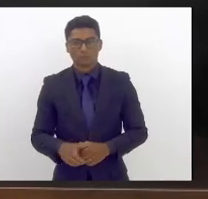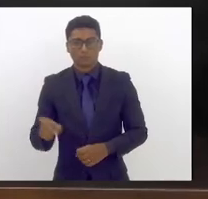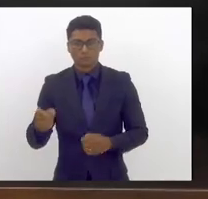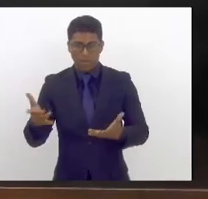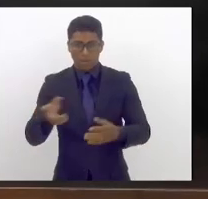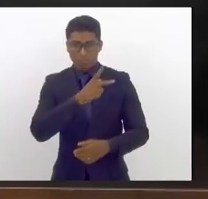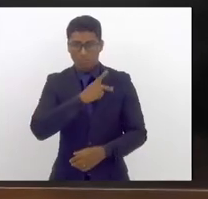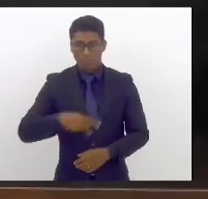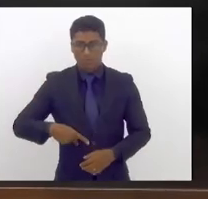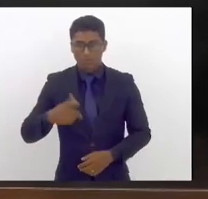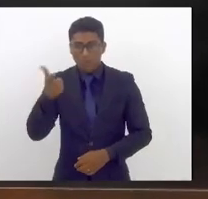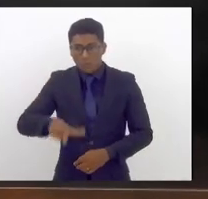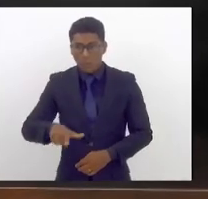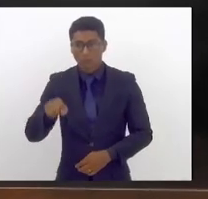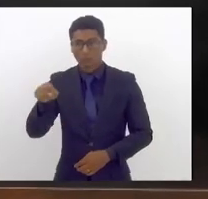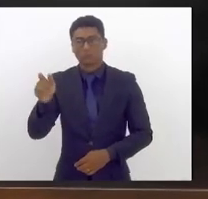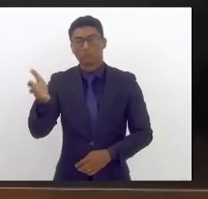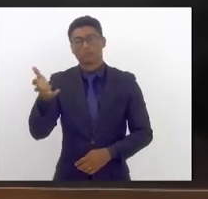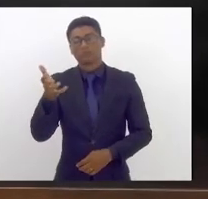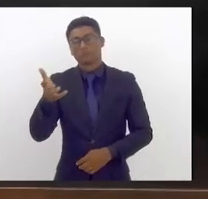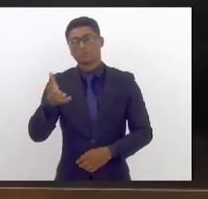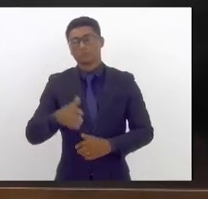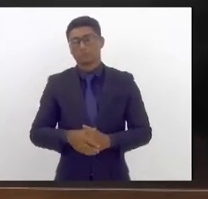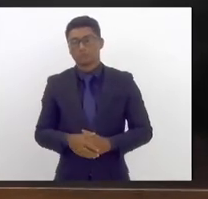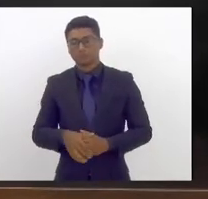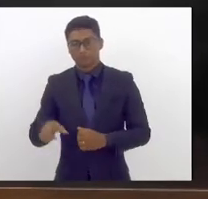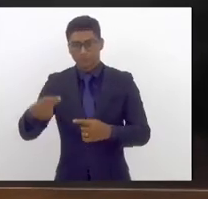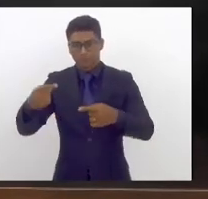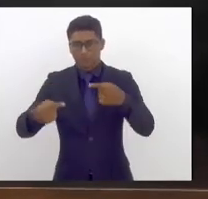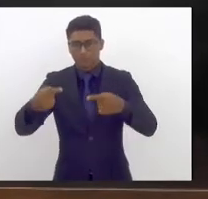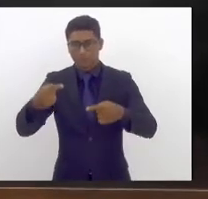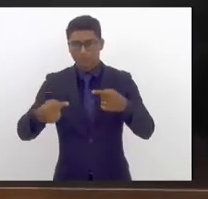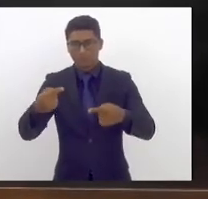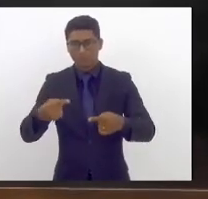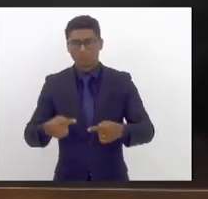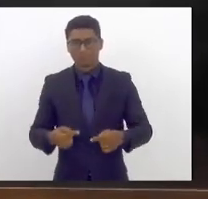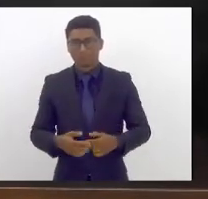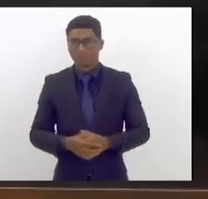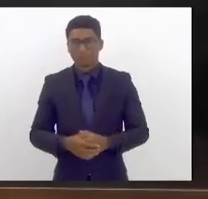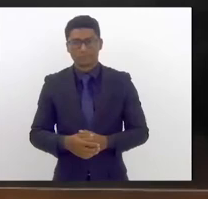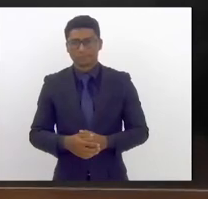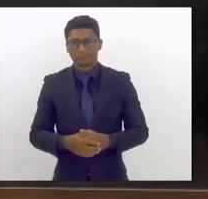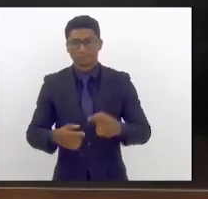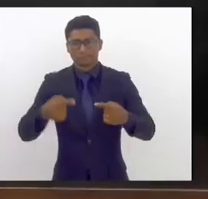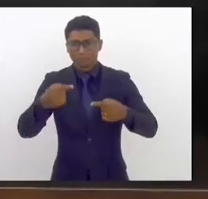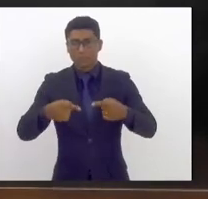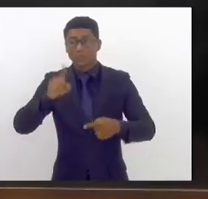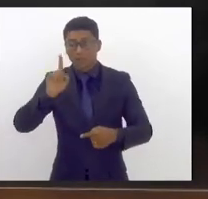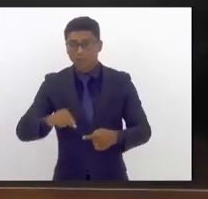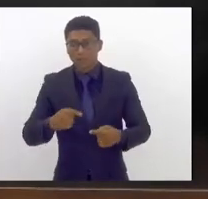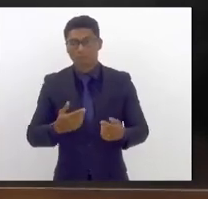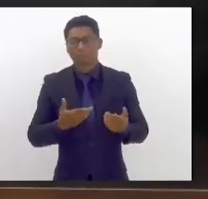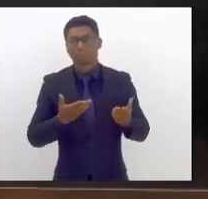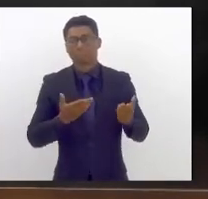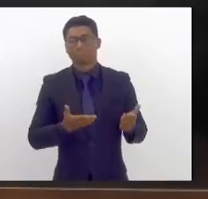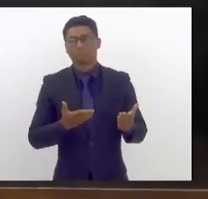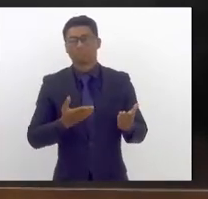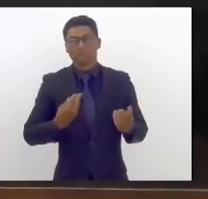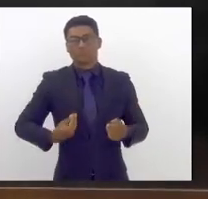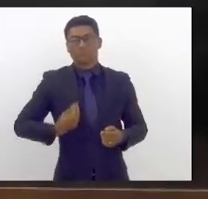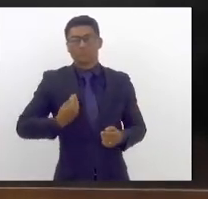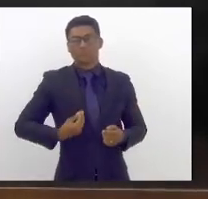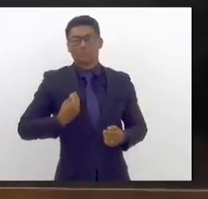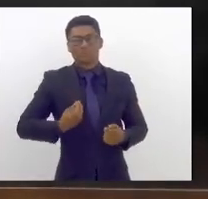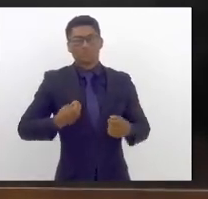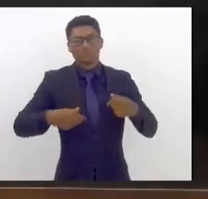presidência do país novamente e que não faz política não faz política é isso aqui é a gente conviver